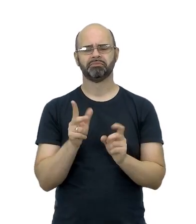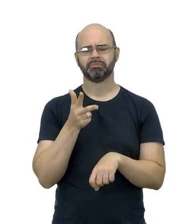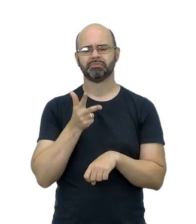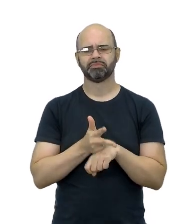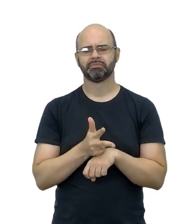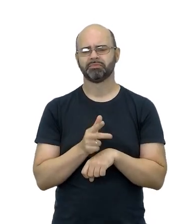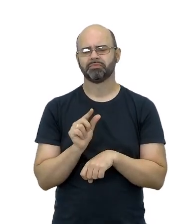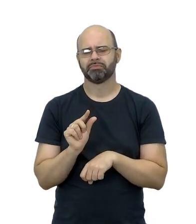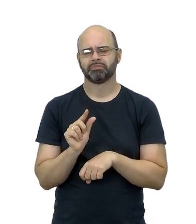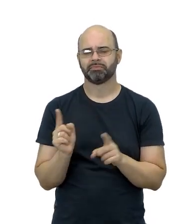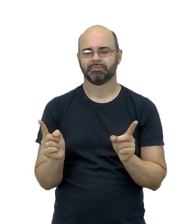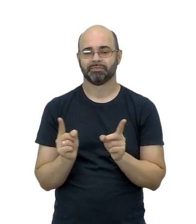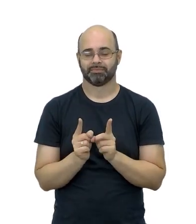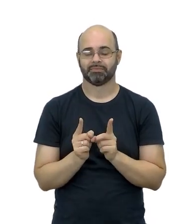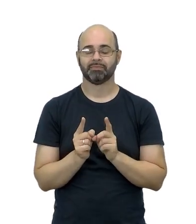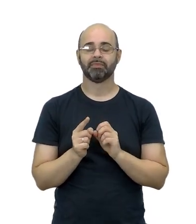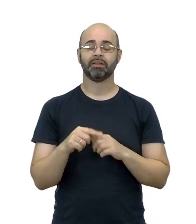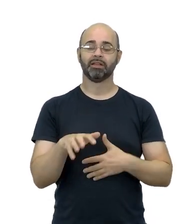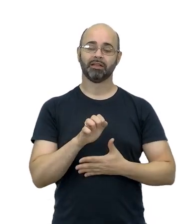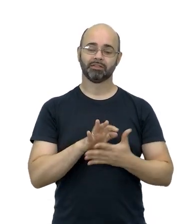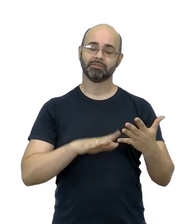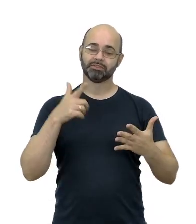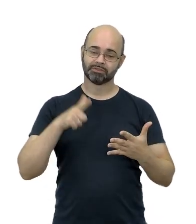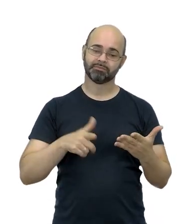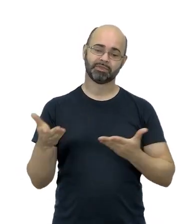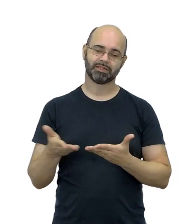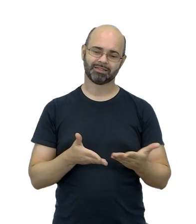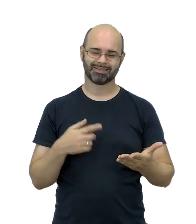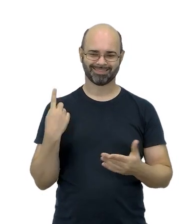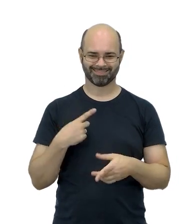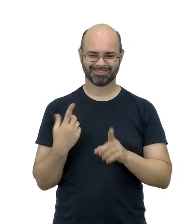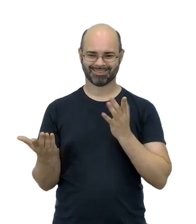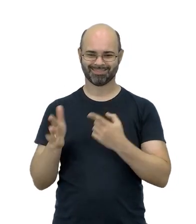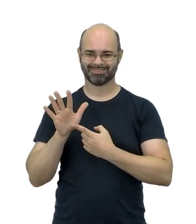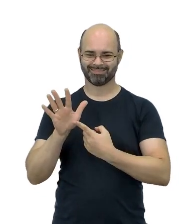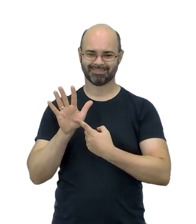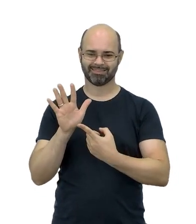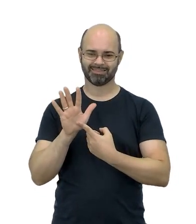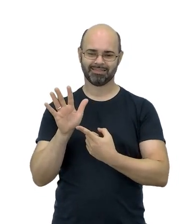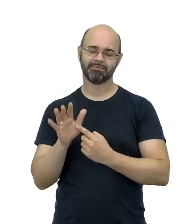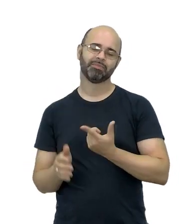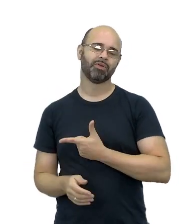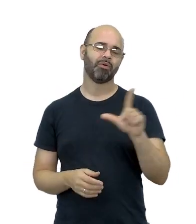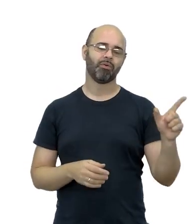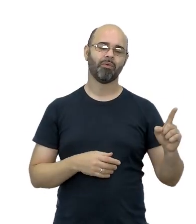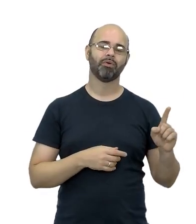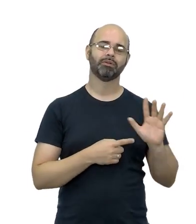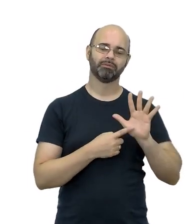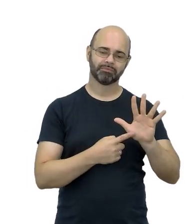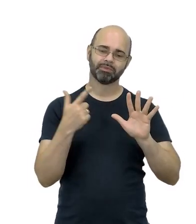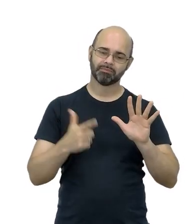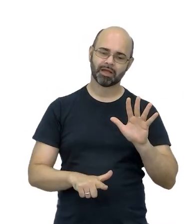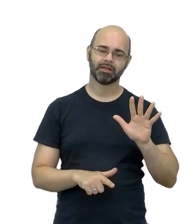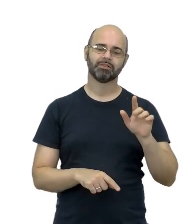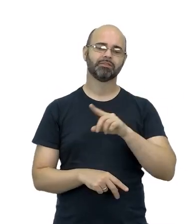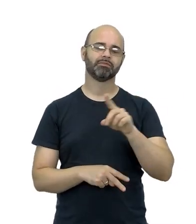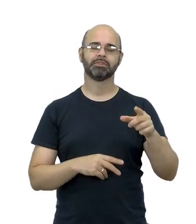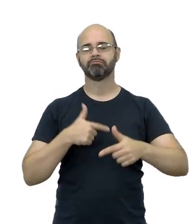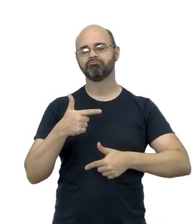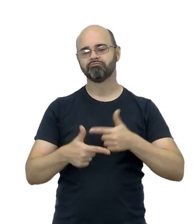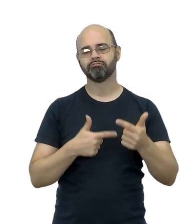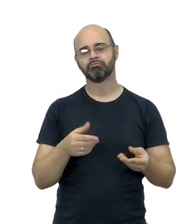e trazem, no fundo, mais uma atividade dessas daqui que a gente está discutindo, para que vocês possam trabalhar